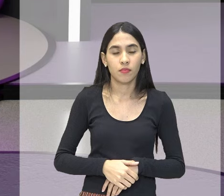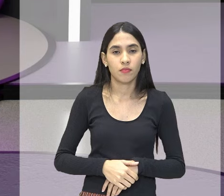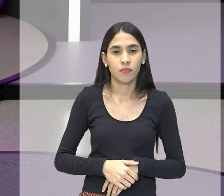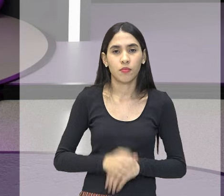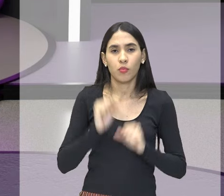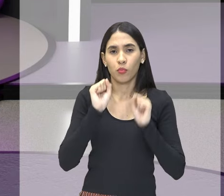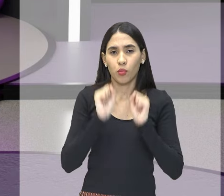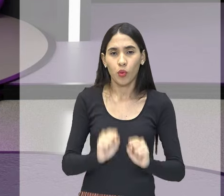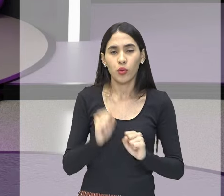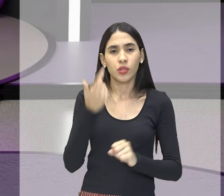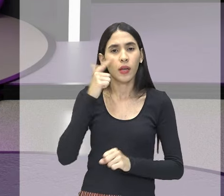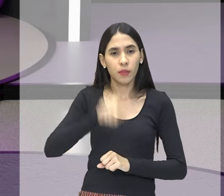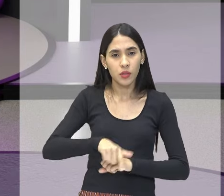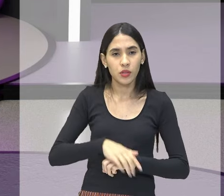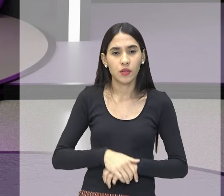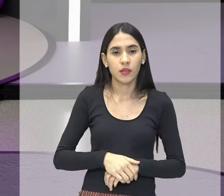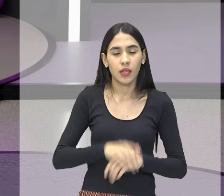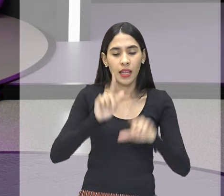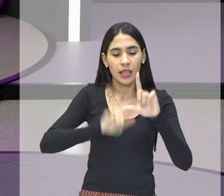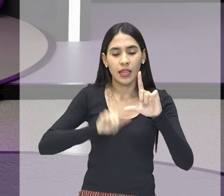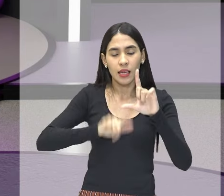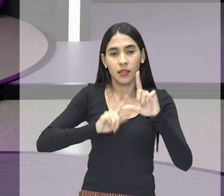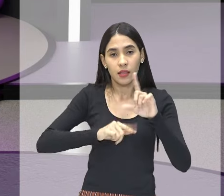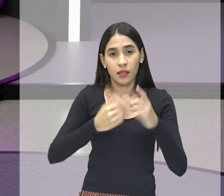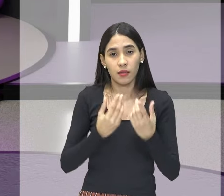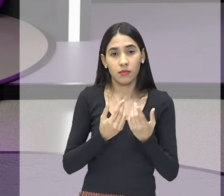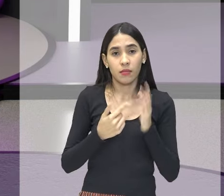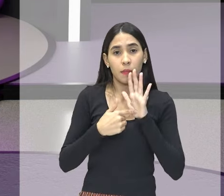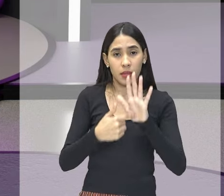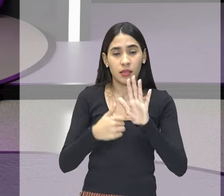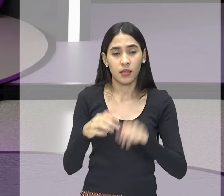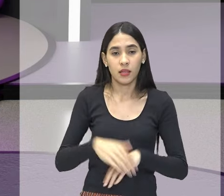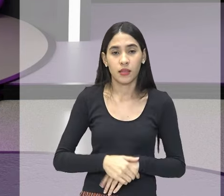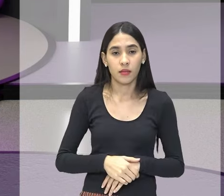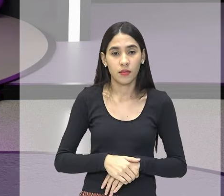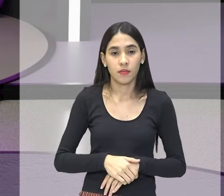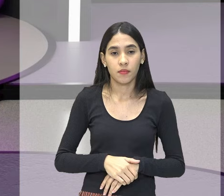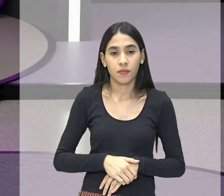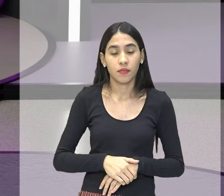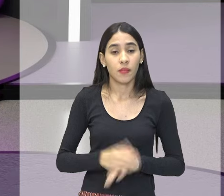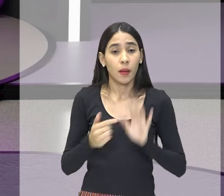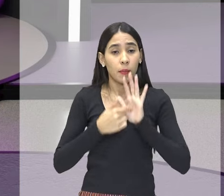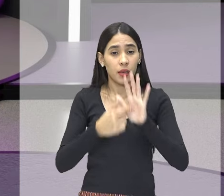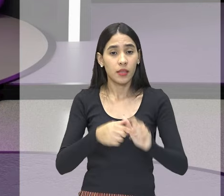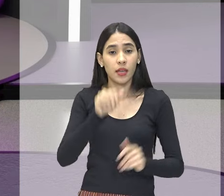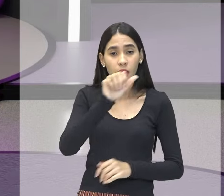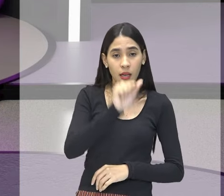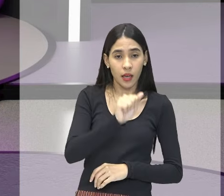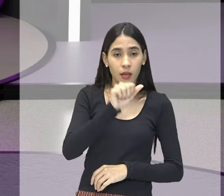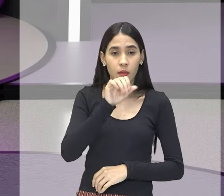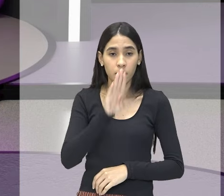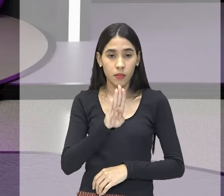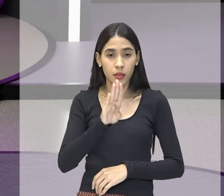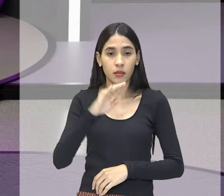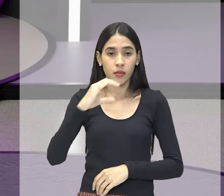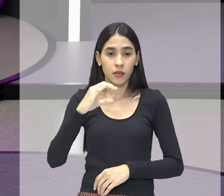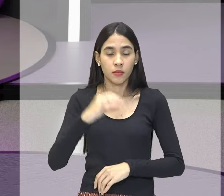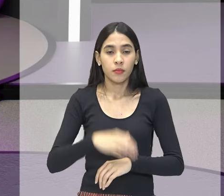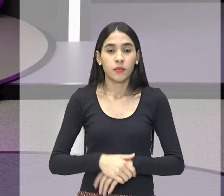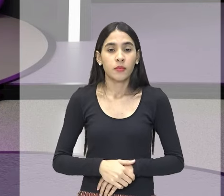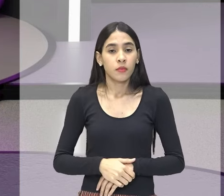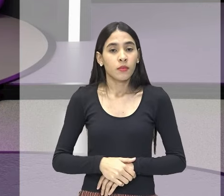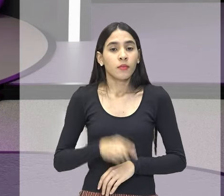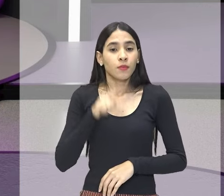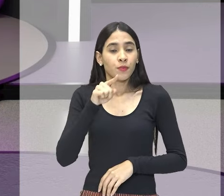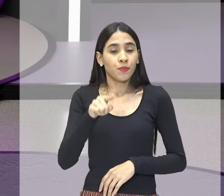lá, logo, as letrinhas que aparecem nesses monômios. Ó, apareceu o A, o B e o C. O C